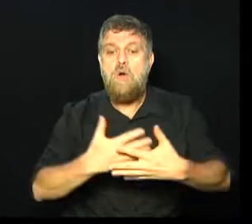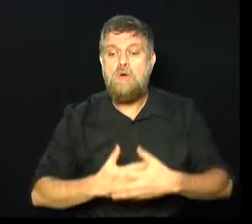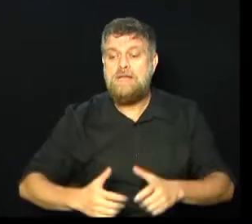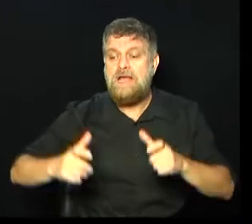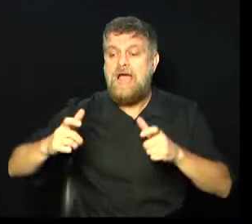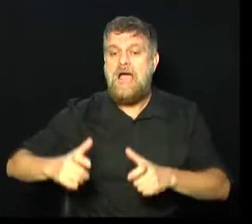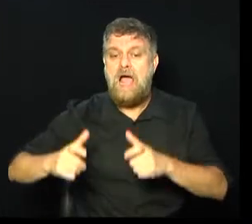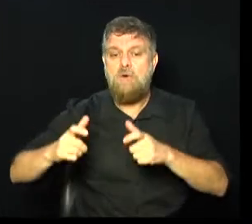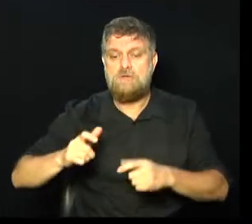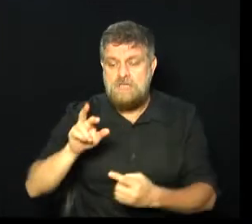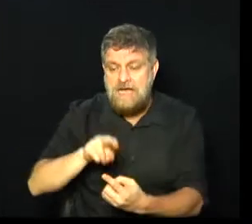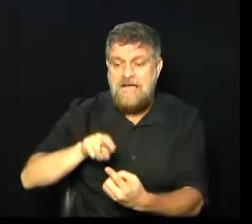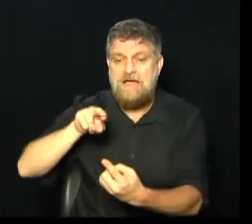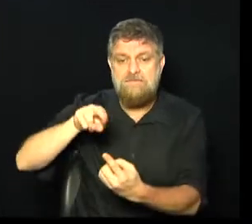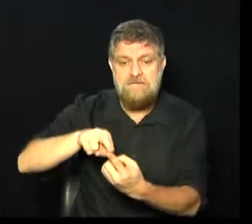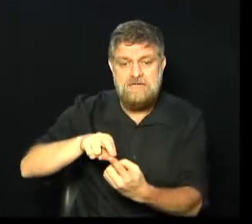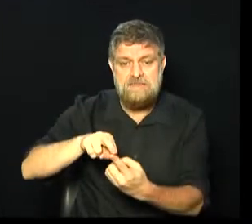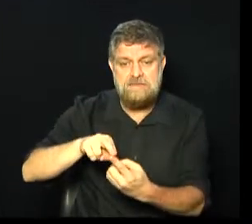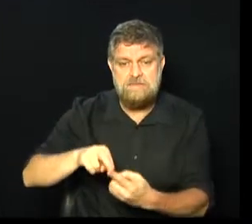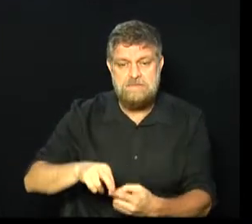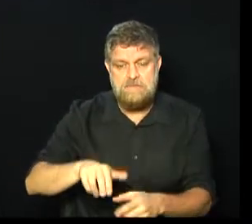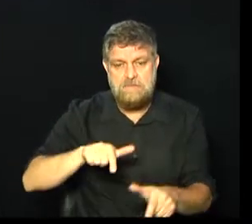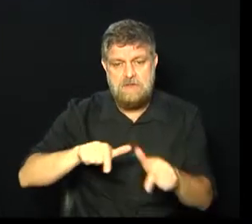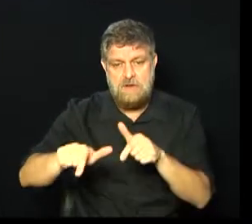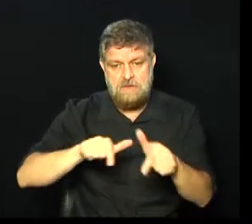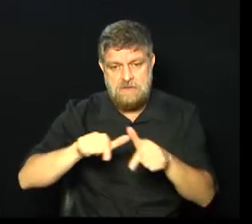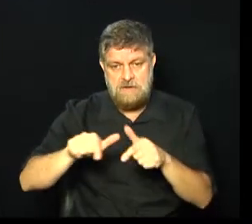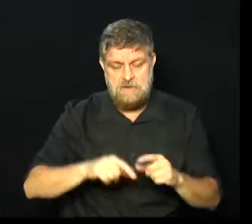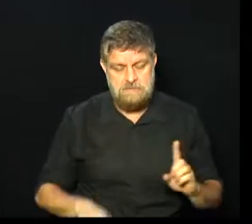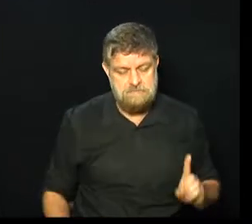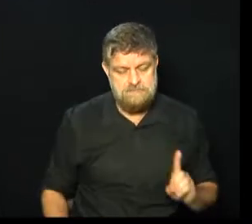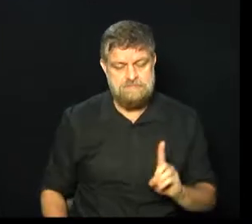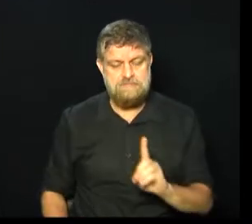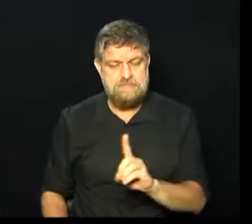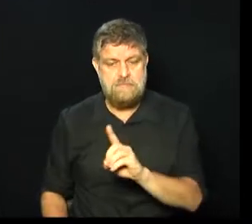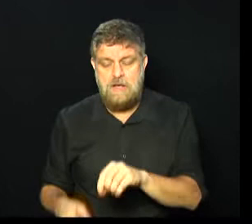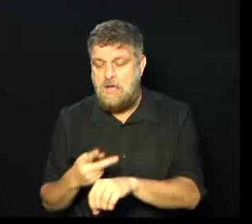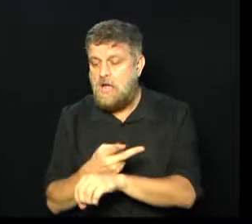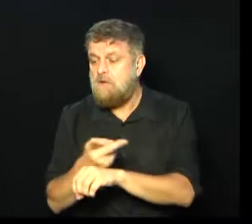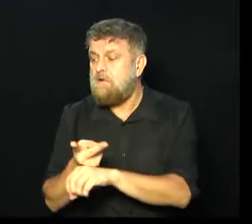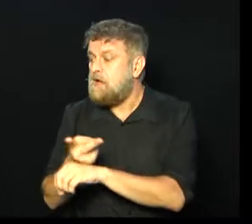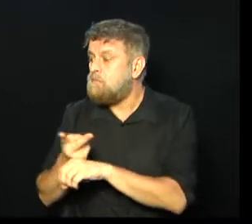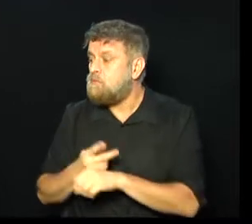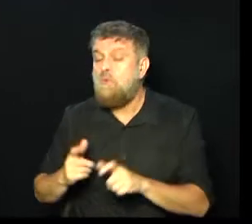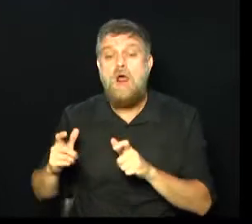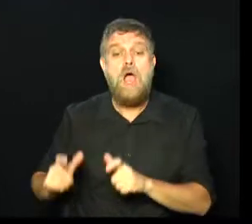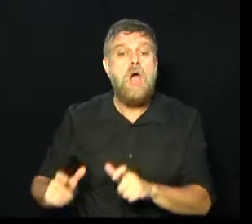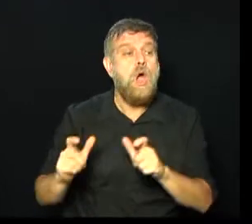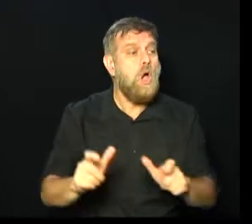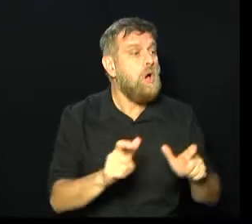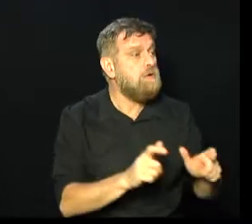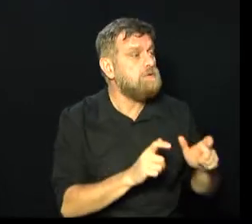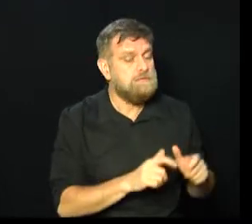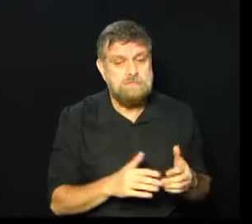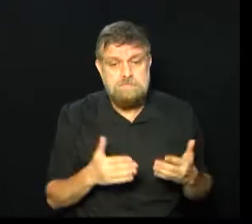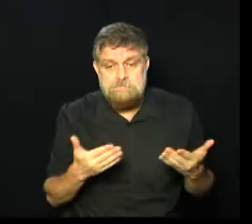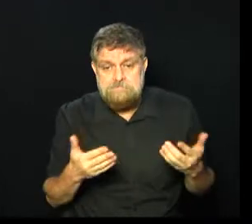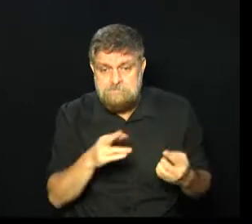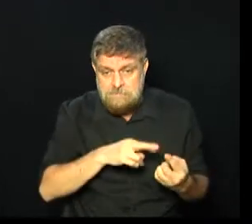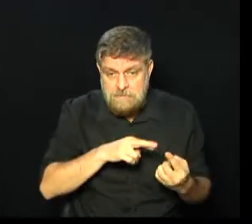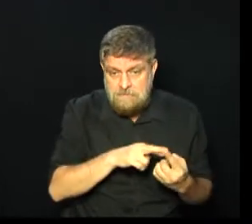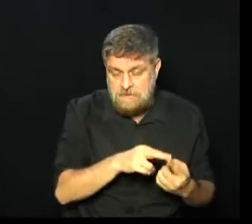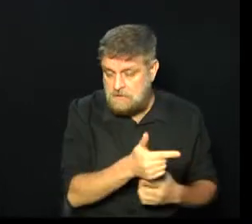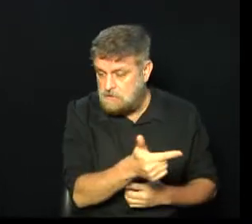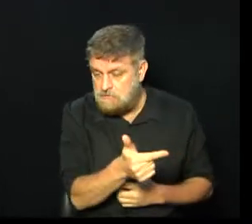que ser referenciado para um serviço secundário. Mas a gente não tem nenhum serviço secundário de referência, como a gente